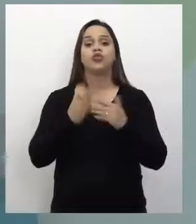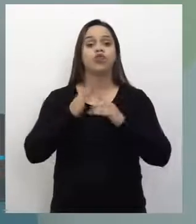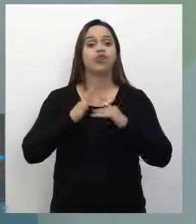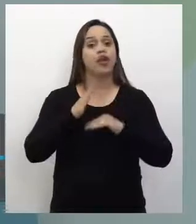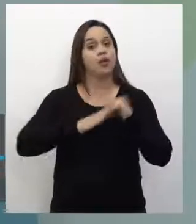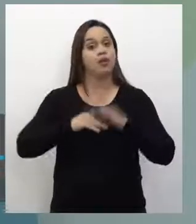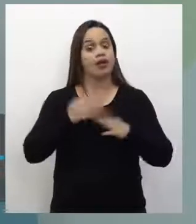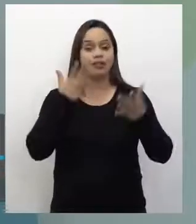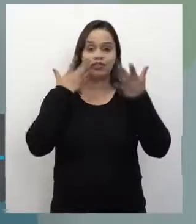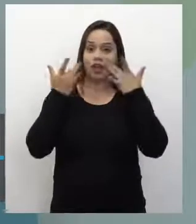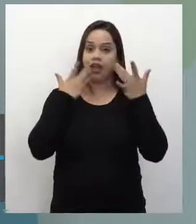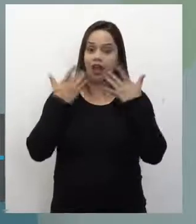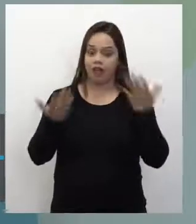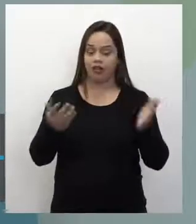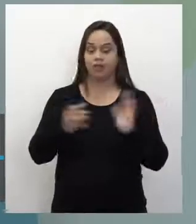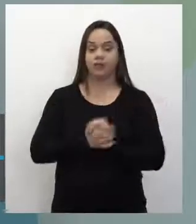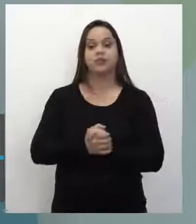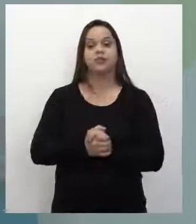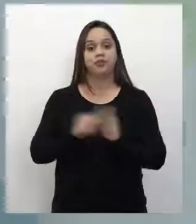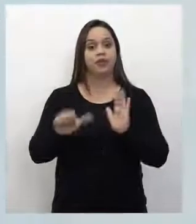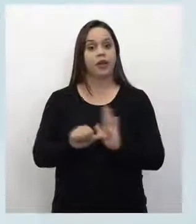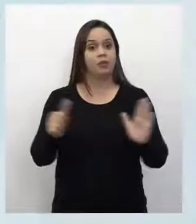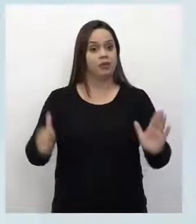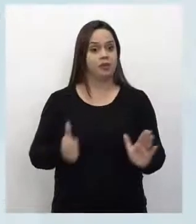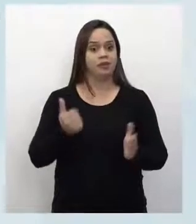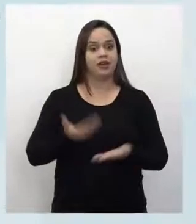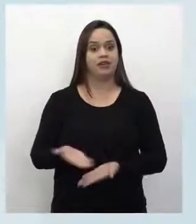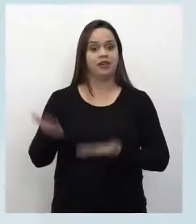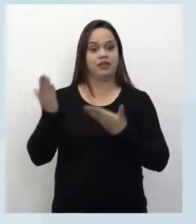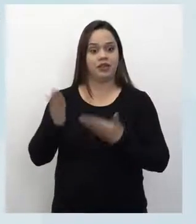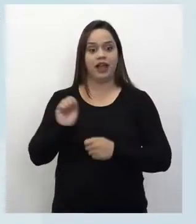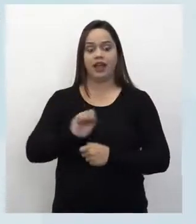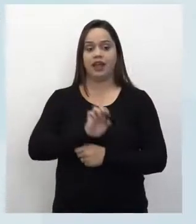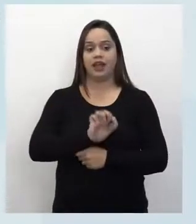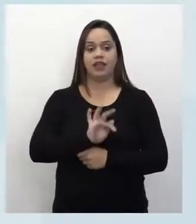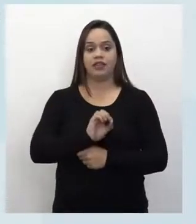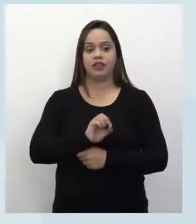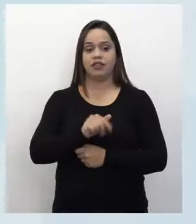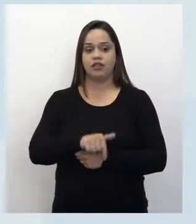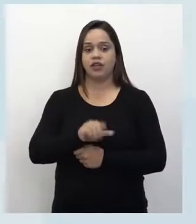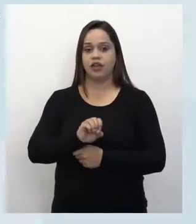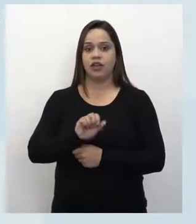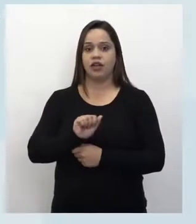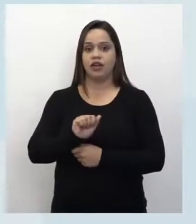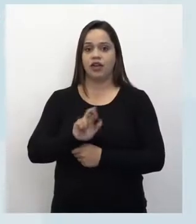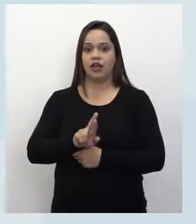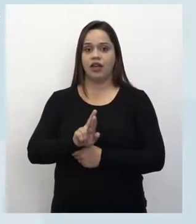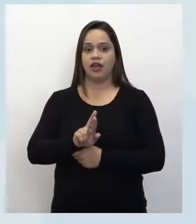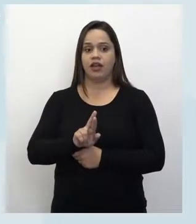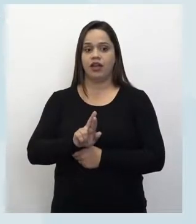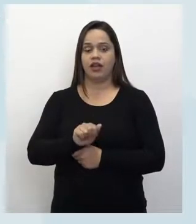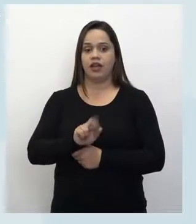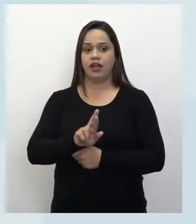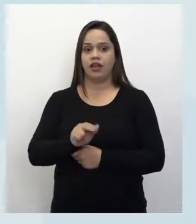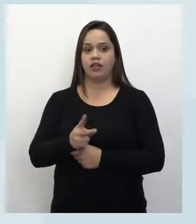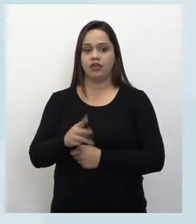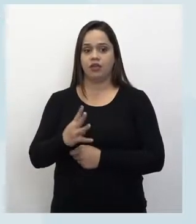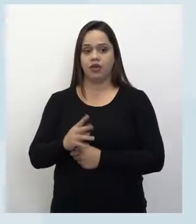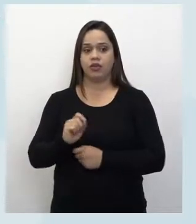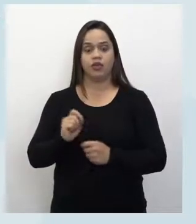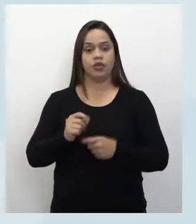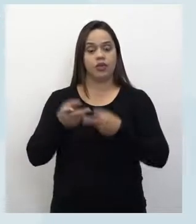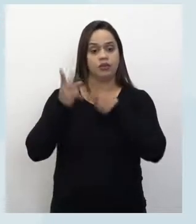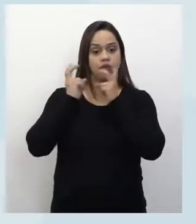nossa primeira habilidade de teatro é a EF07 AR24. Reconhecer e